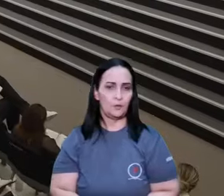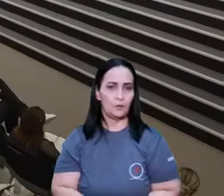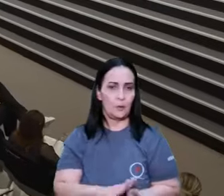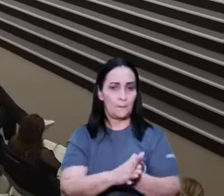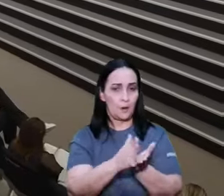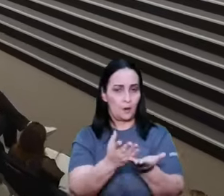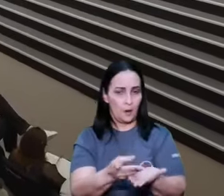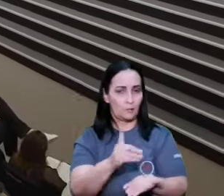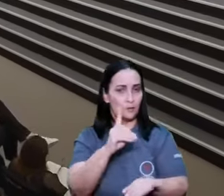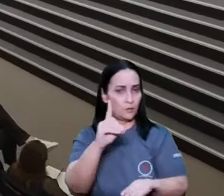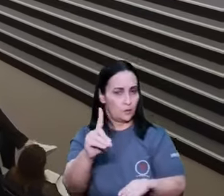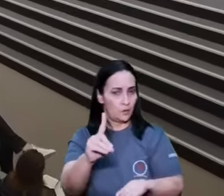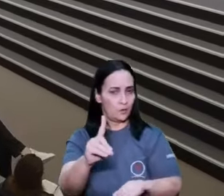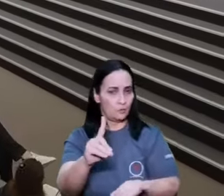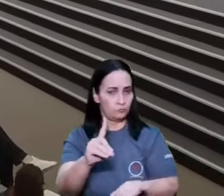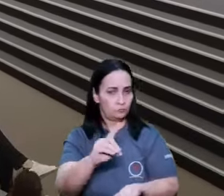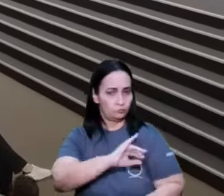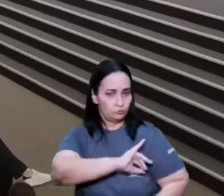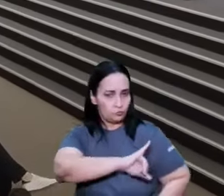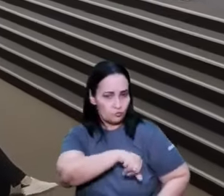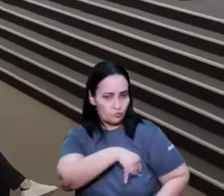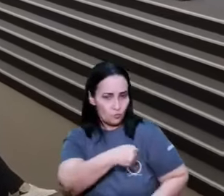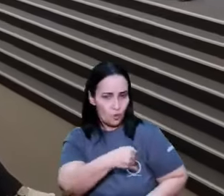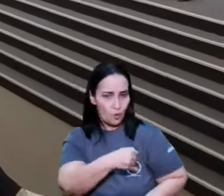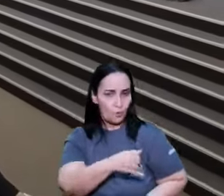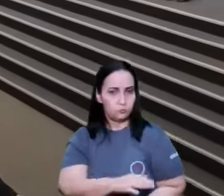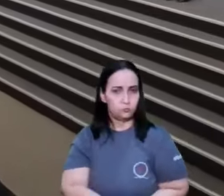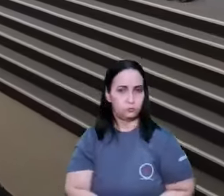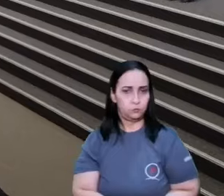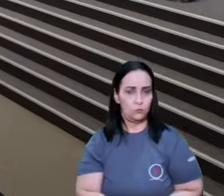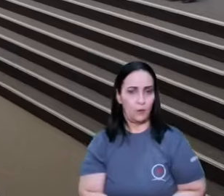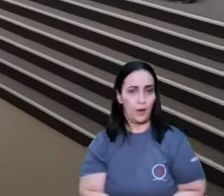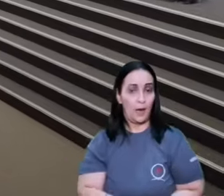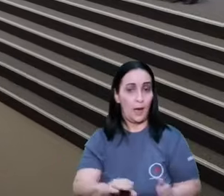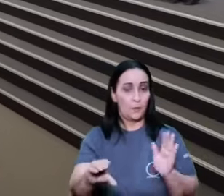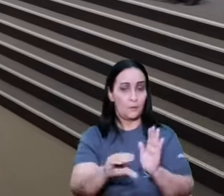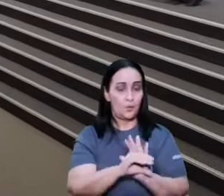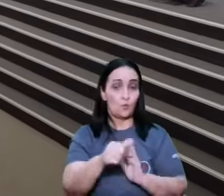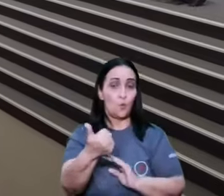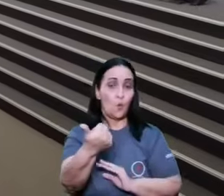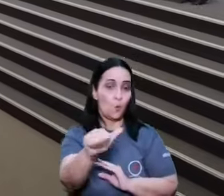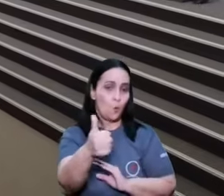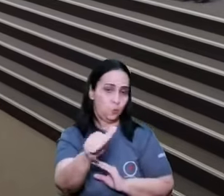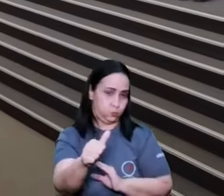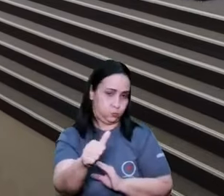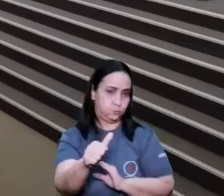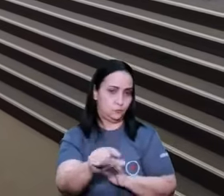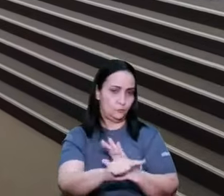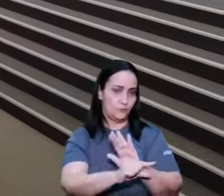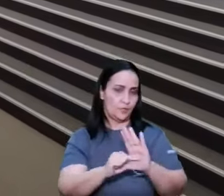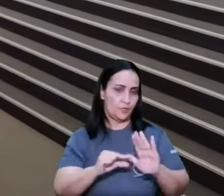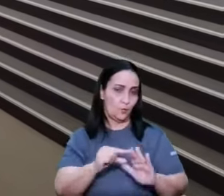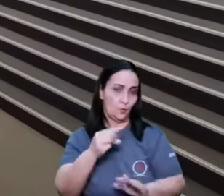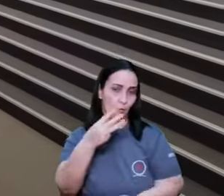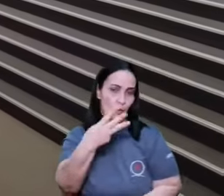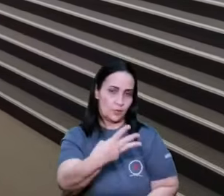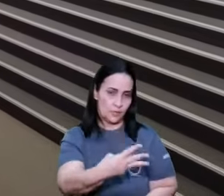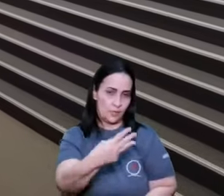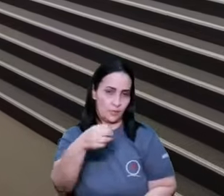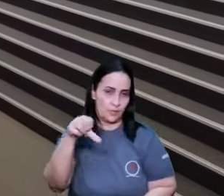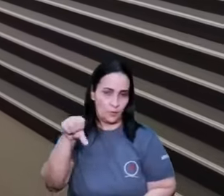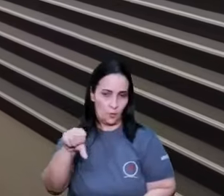narrativa joanina utilizando o 11º capítulo E especialmente hoje o 39º e